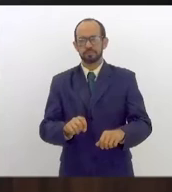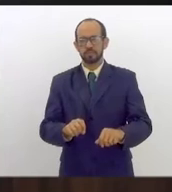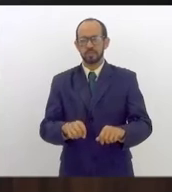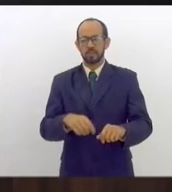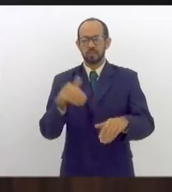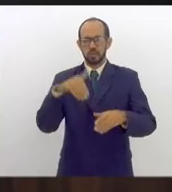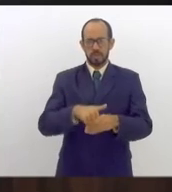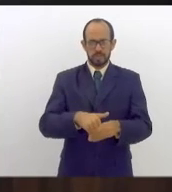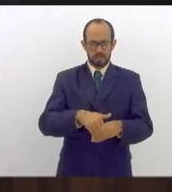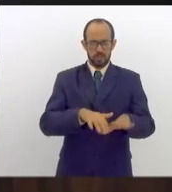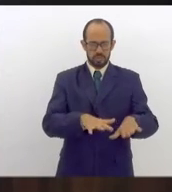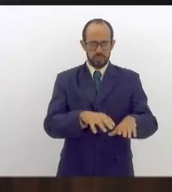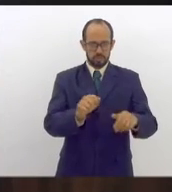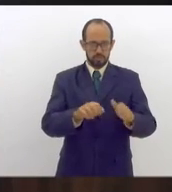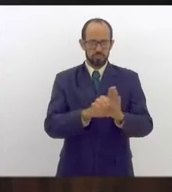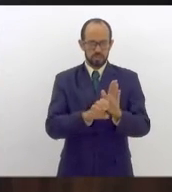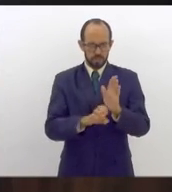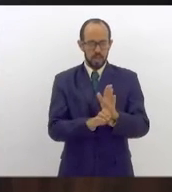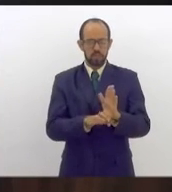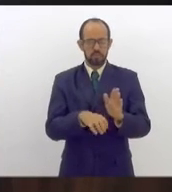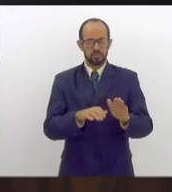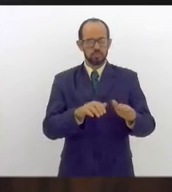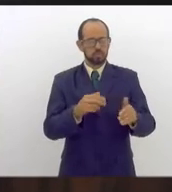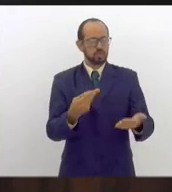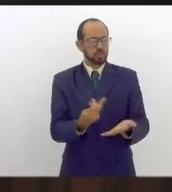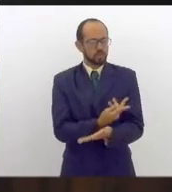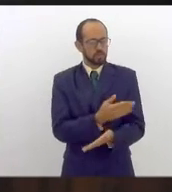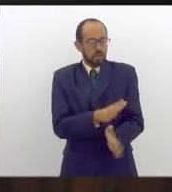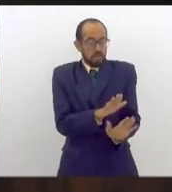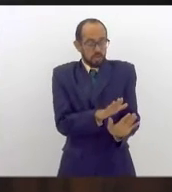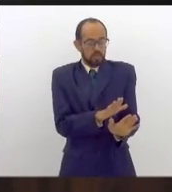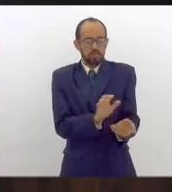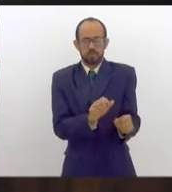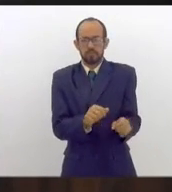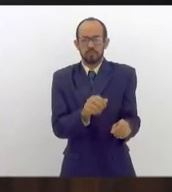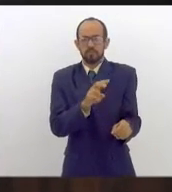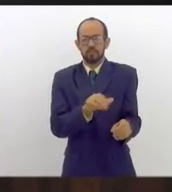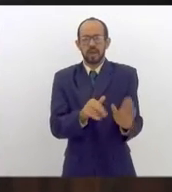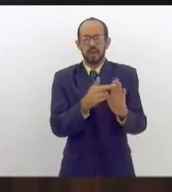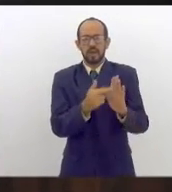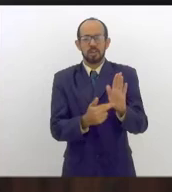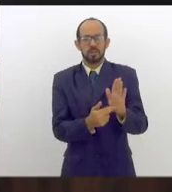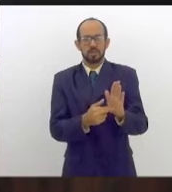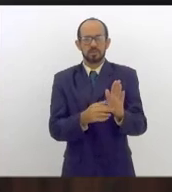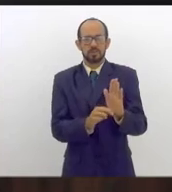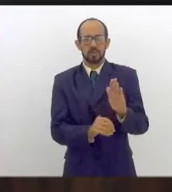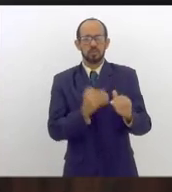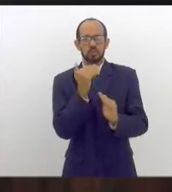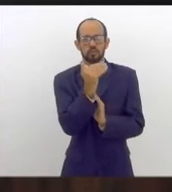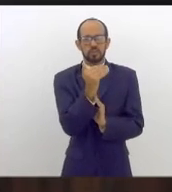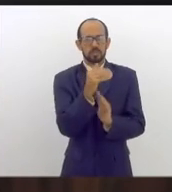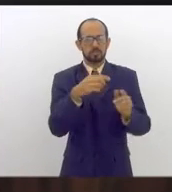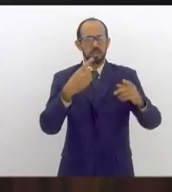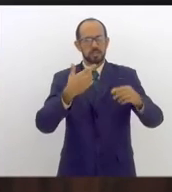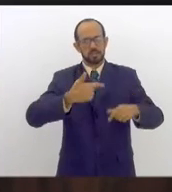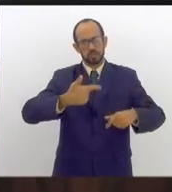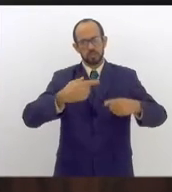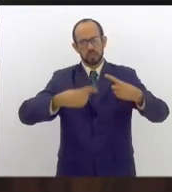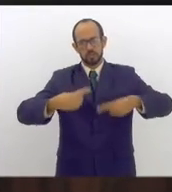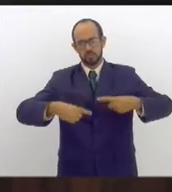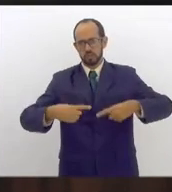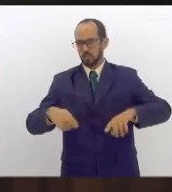votação, projeto a se emendar. Senhores, que aprovam, permaneçam como estão, aprovado. Vai a redação do vencido para a segunda discussão. Deputada Marta